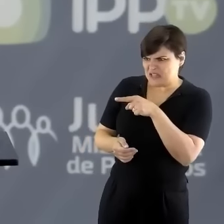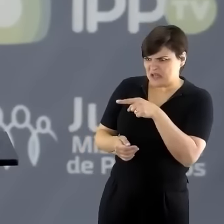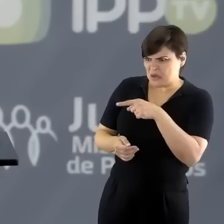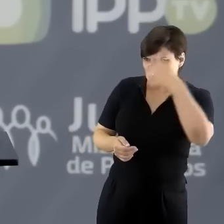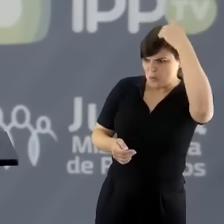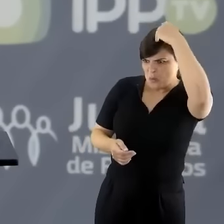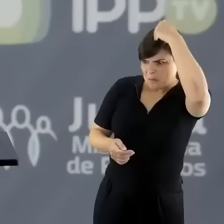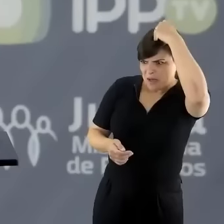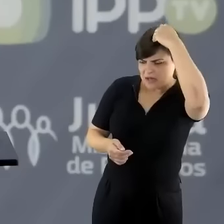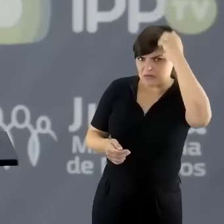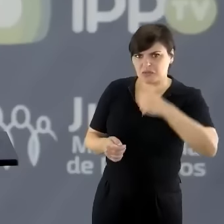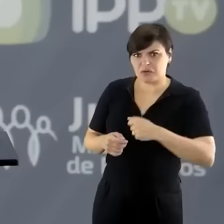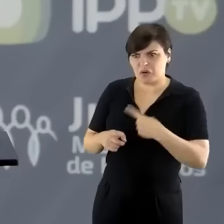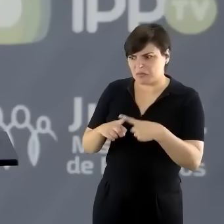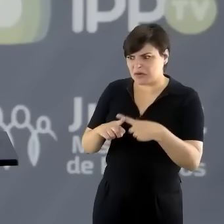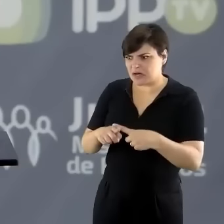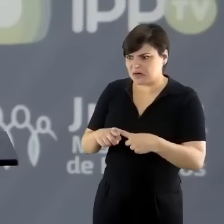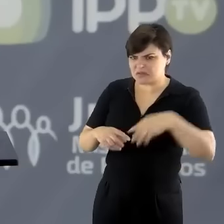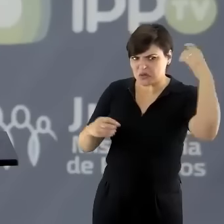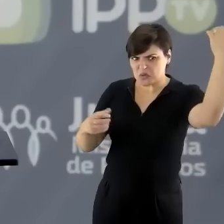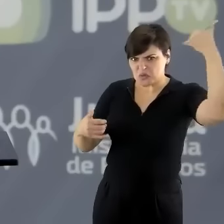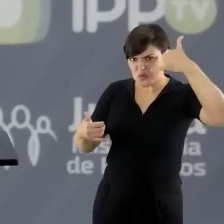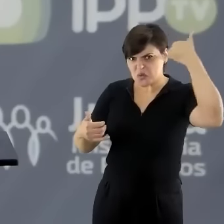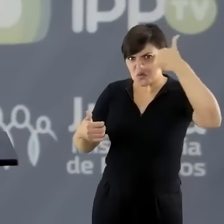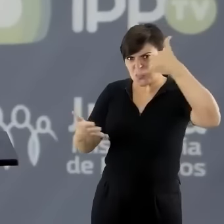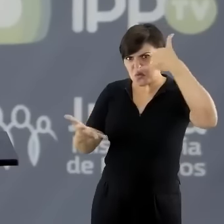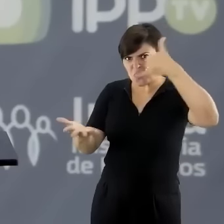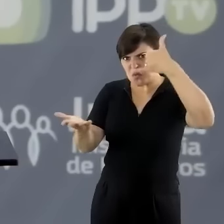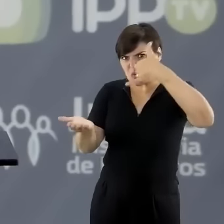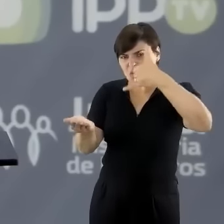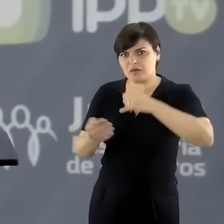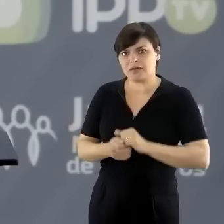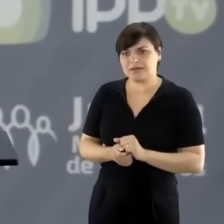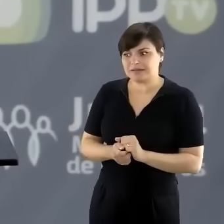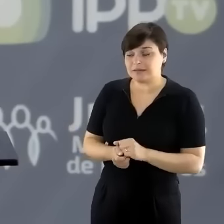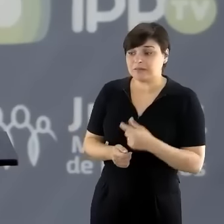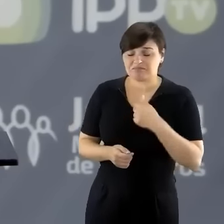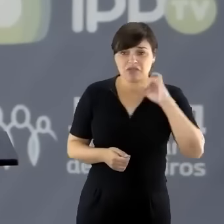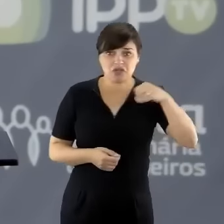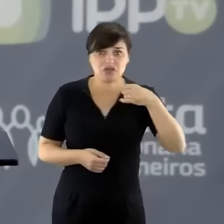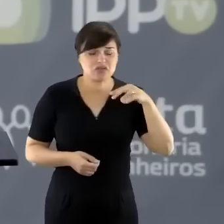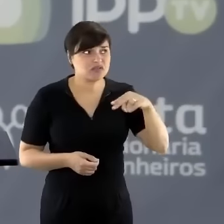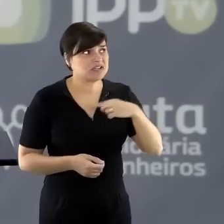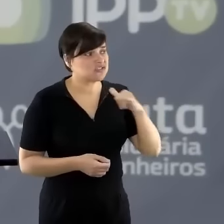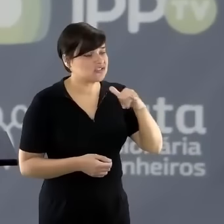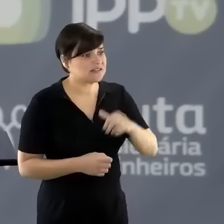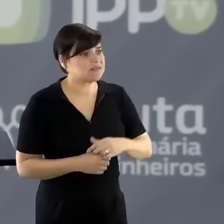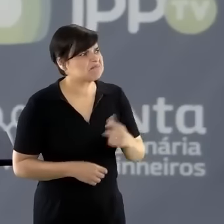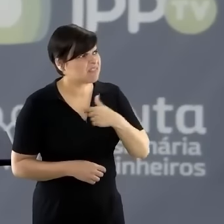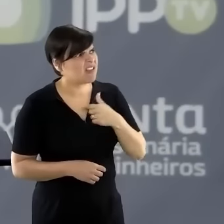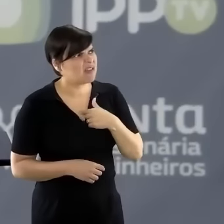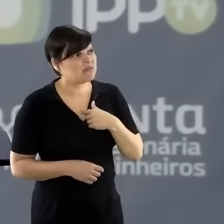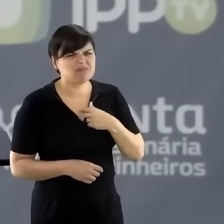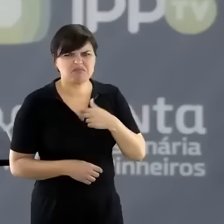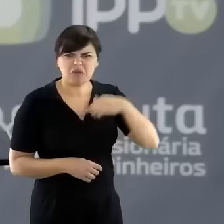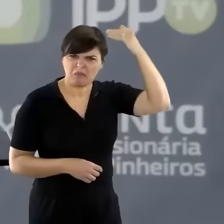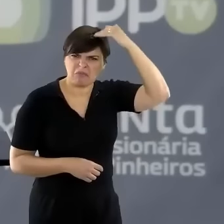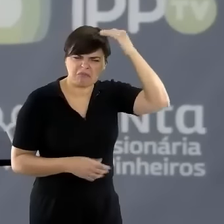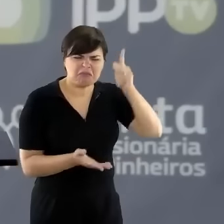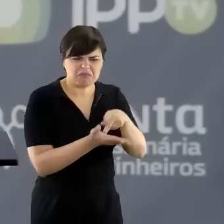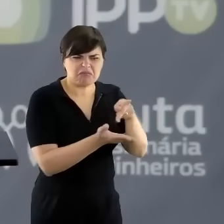mesmo e como eu não estou disposto a obedecer e como estou pronto a morrer mas não obedecer me joga no mar porque